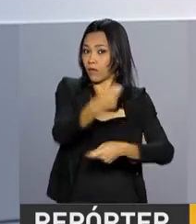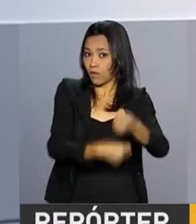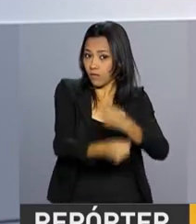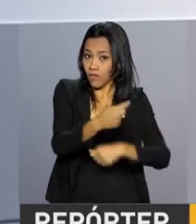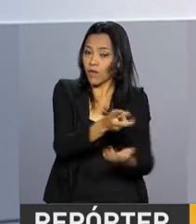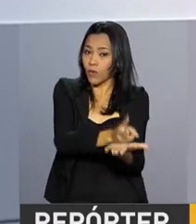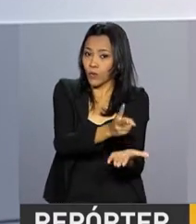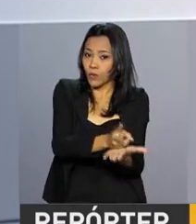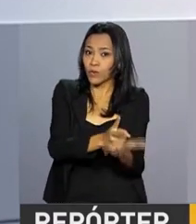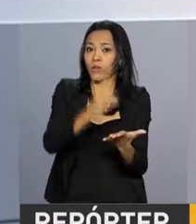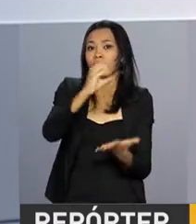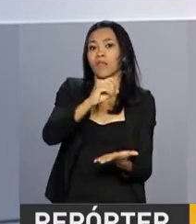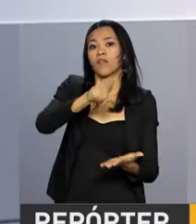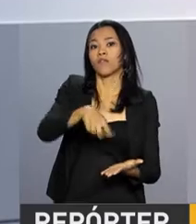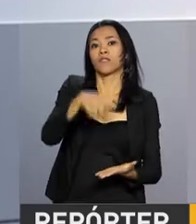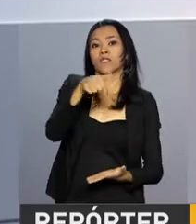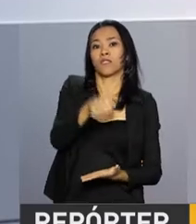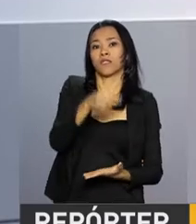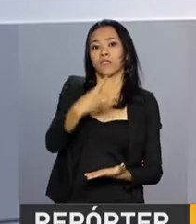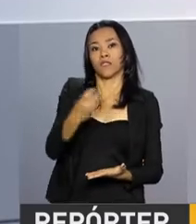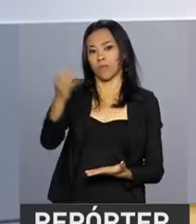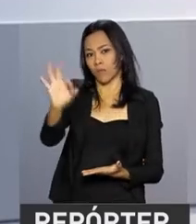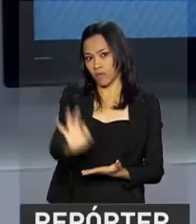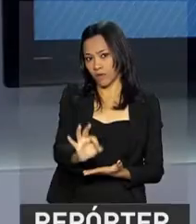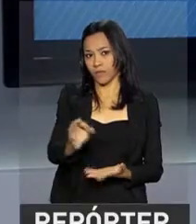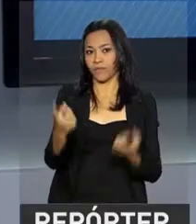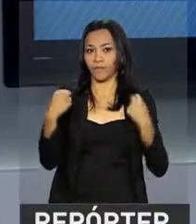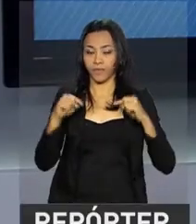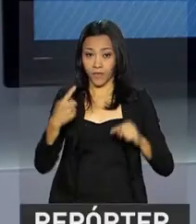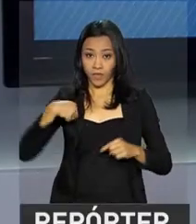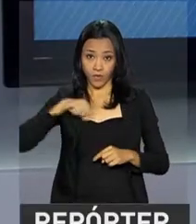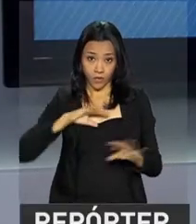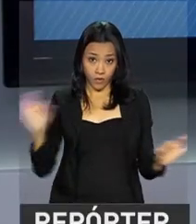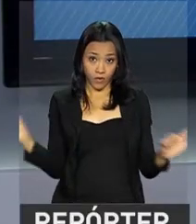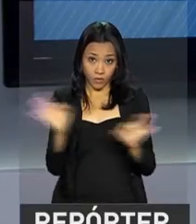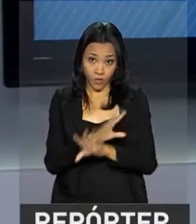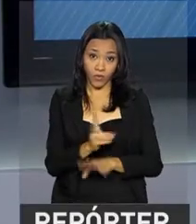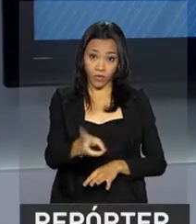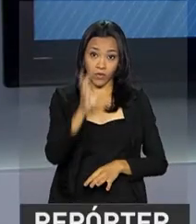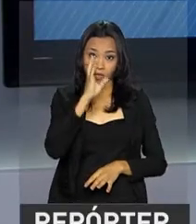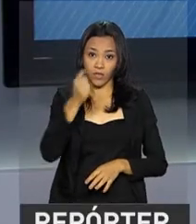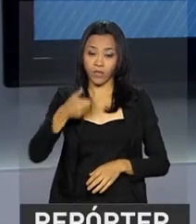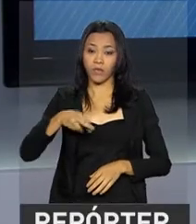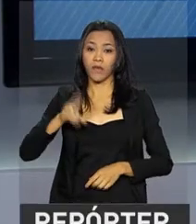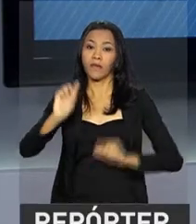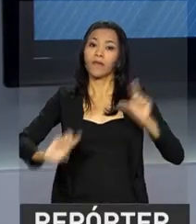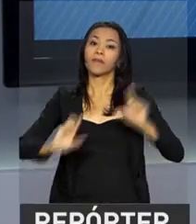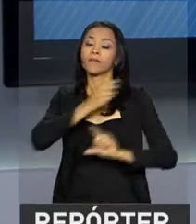estimativa continua em 0,73%. Nós ficamos por aqui. Continue